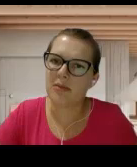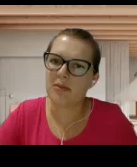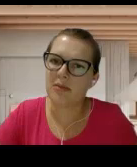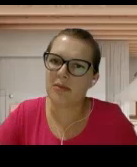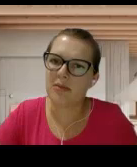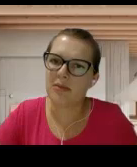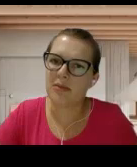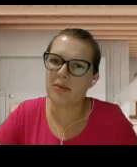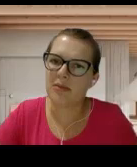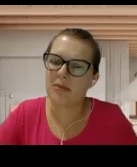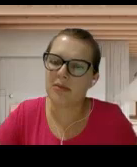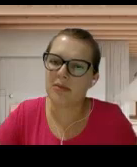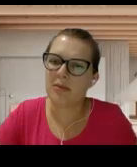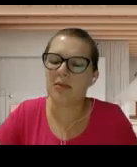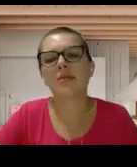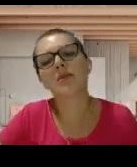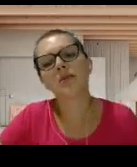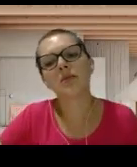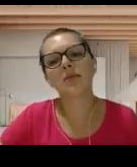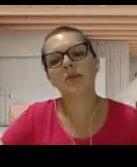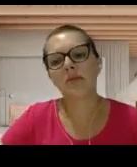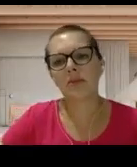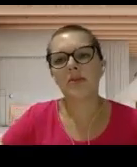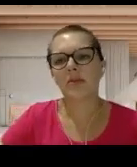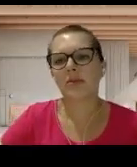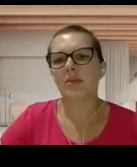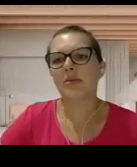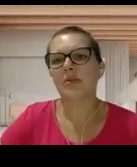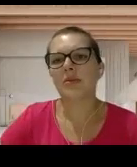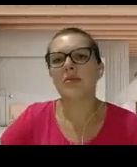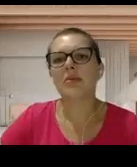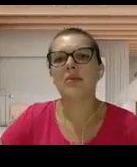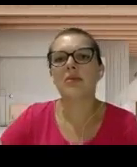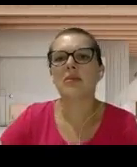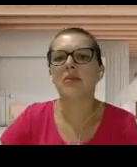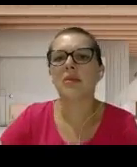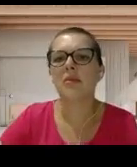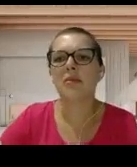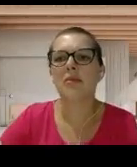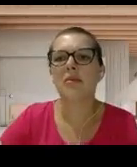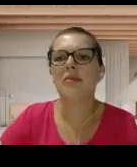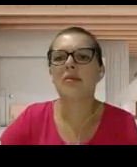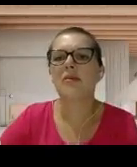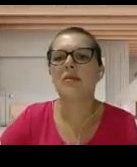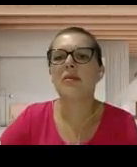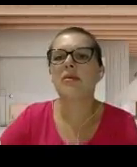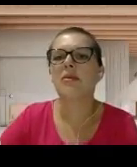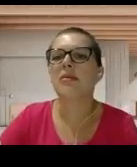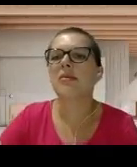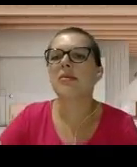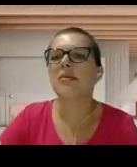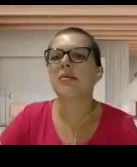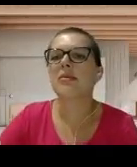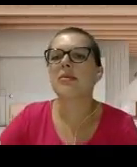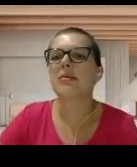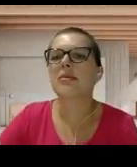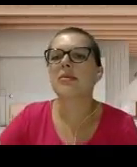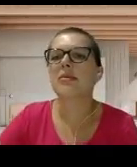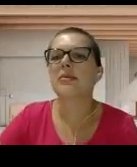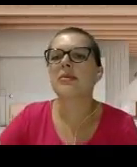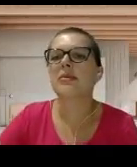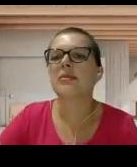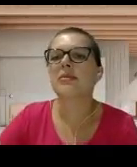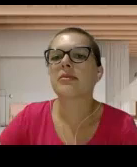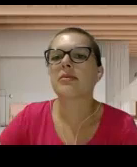né? Tem um impacto acumulativo, isso vai trazer tal. Geralmente no Pantanal, eles falam muito.